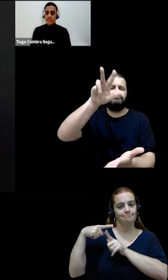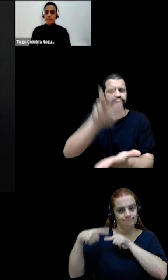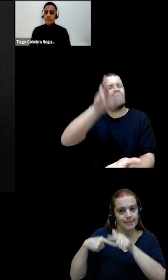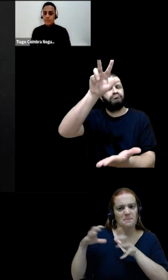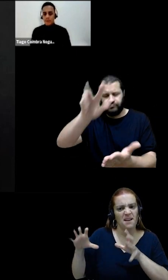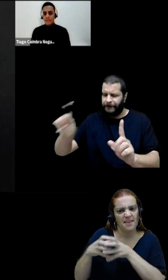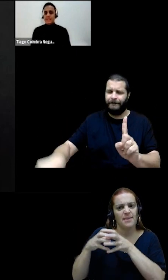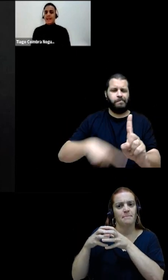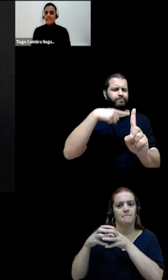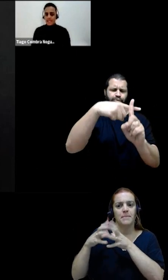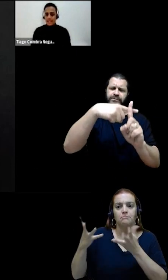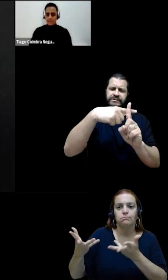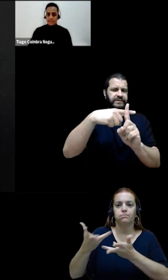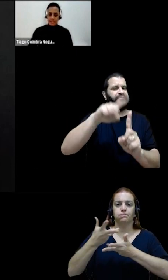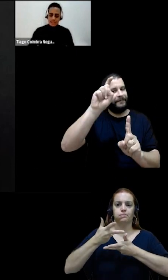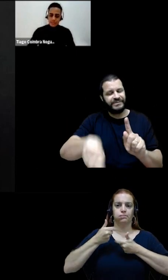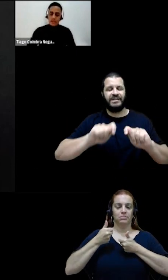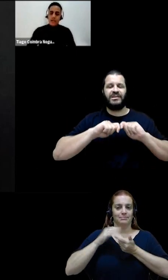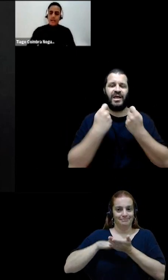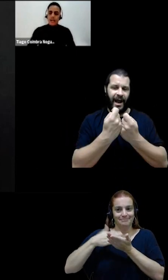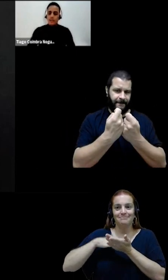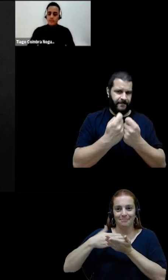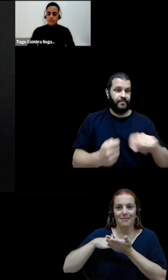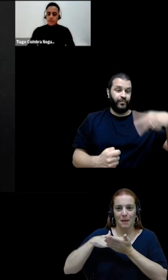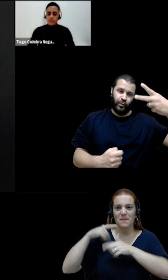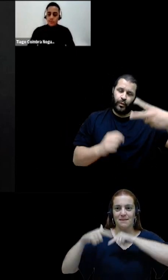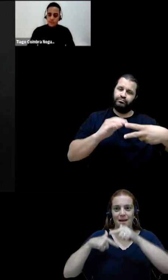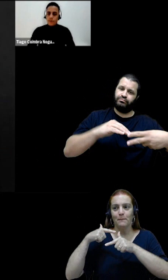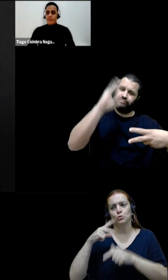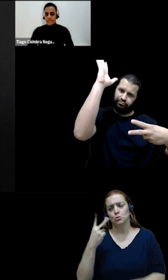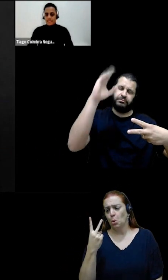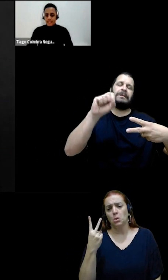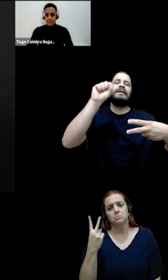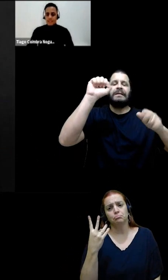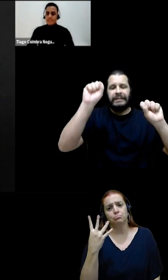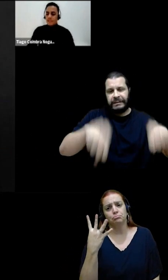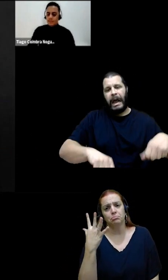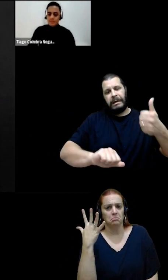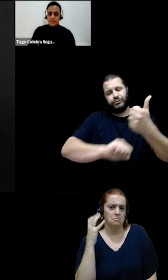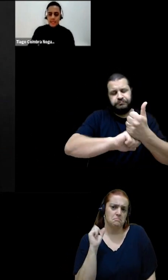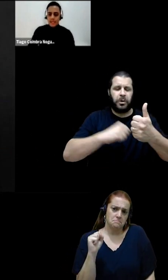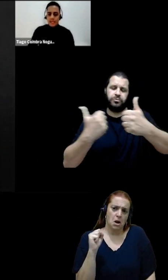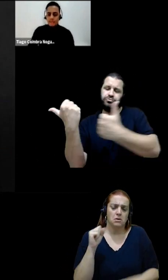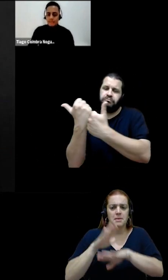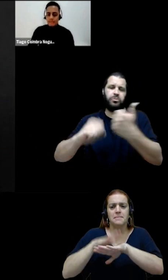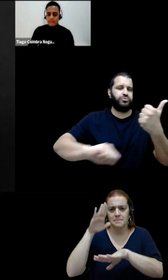ele contribui para a qualidade da interpretação quando 2 ou mais intérpretes estão